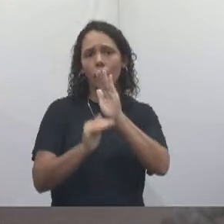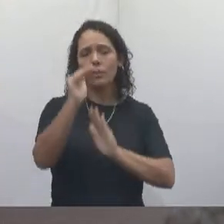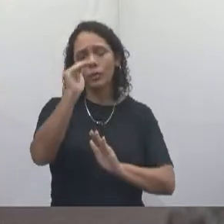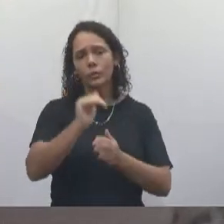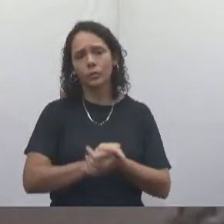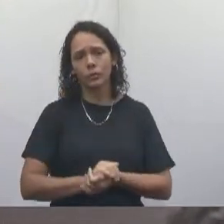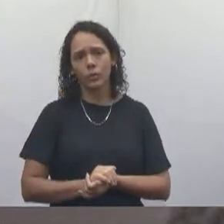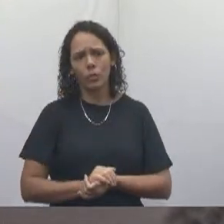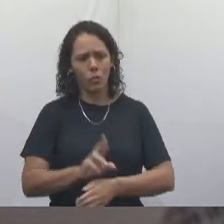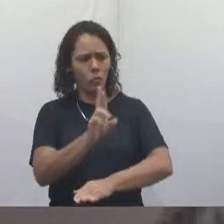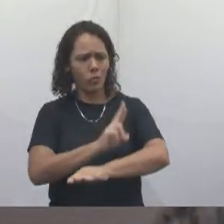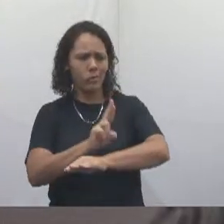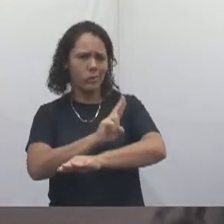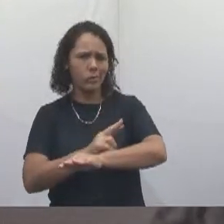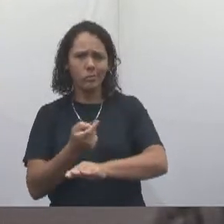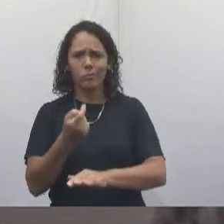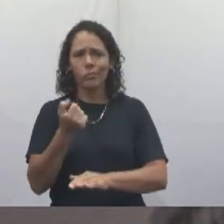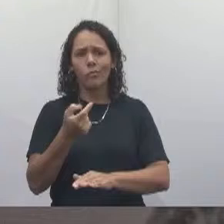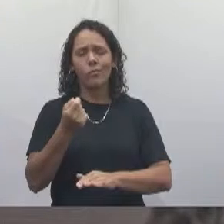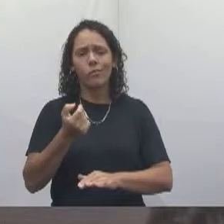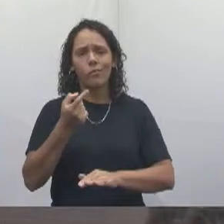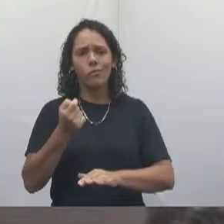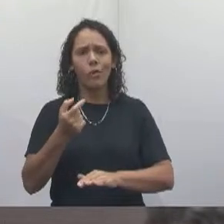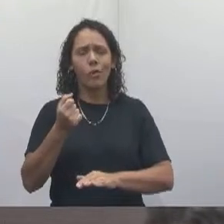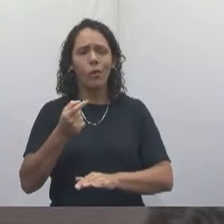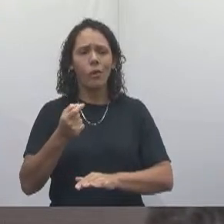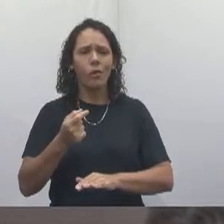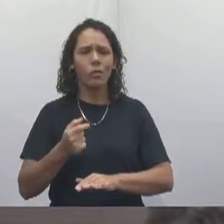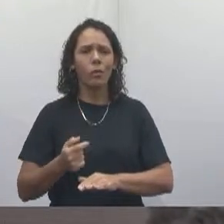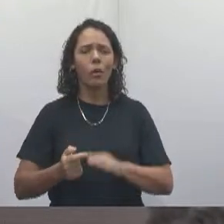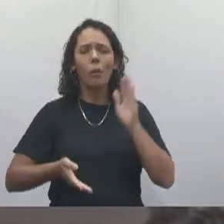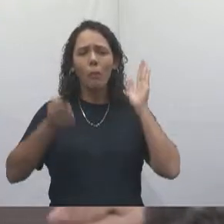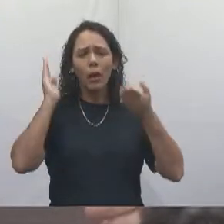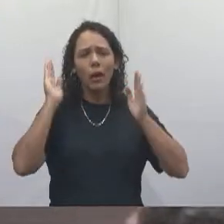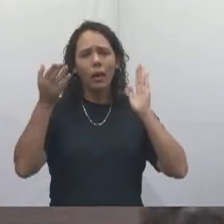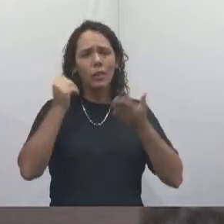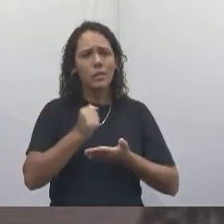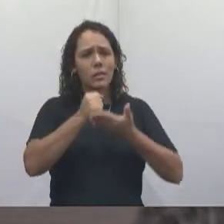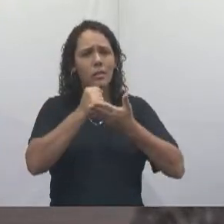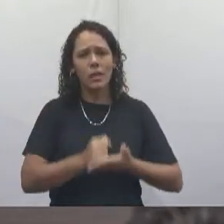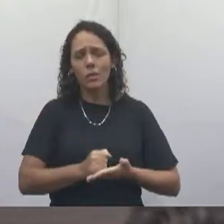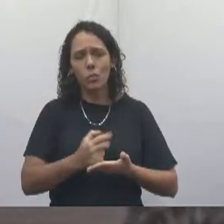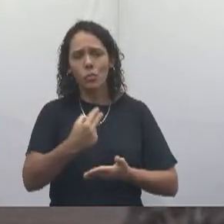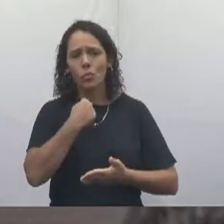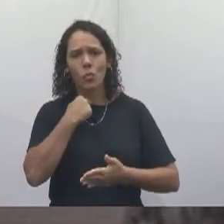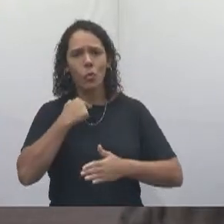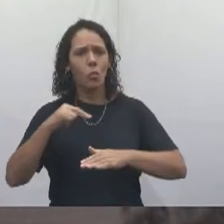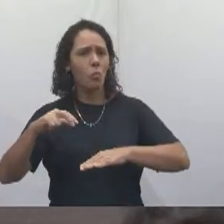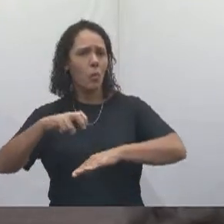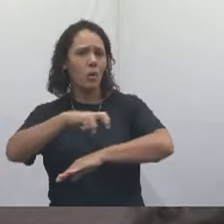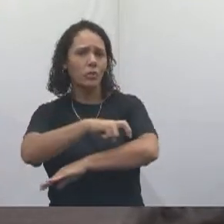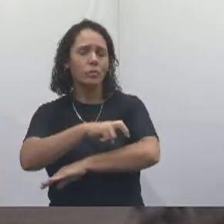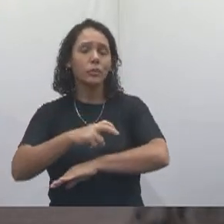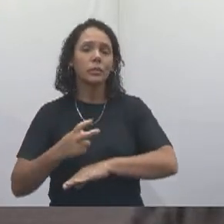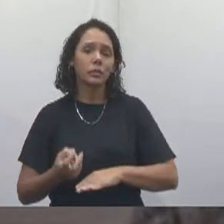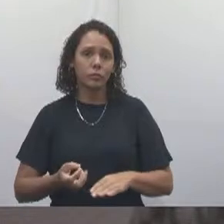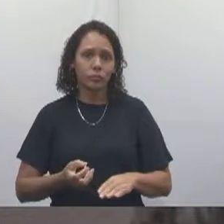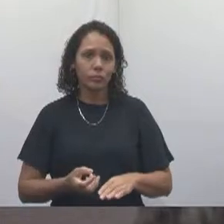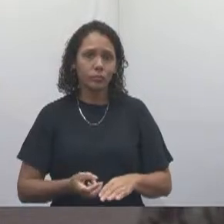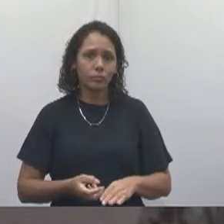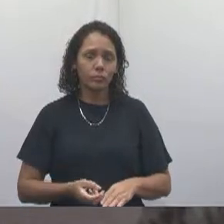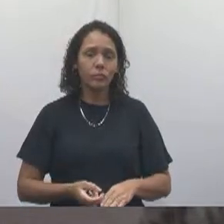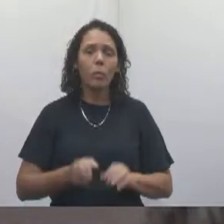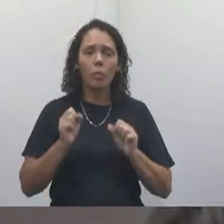viaduto de pouca utilidade naquela região, que tem um trânsito pesado de caminhão e não pode passar caminhão pesado em cima do viaduto. O senhor pode